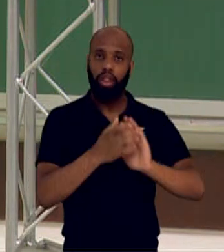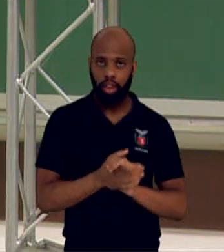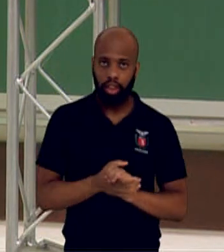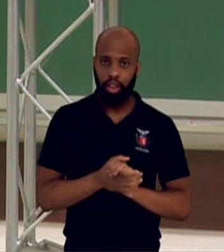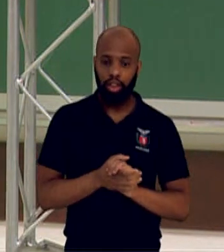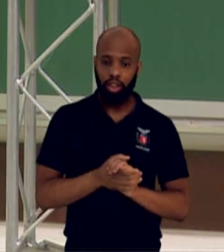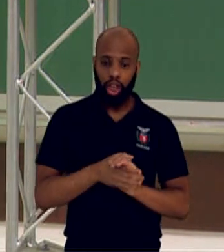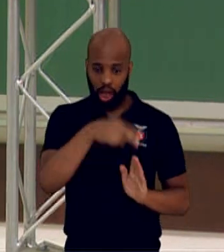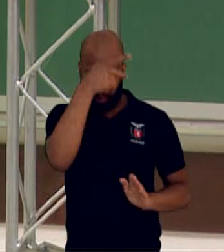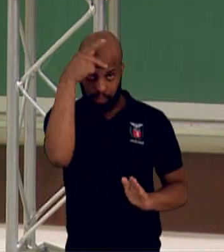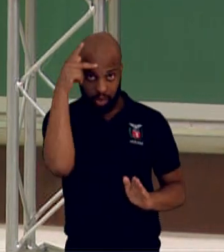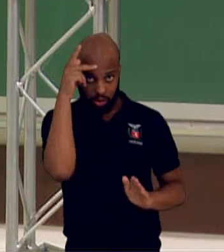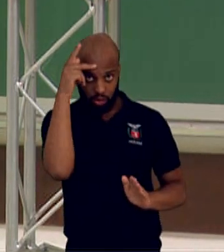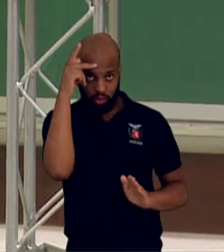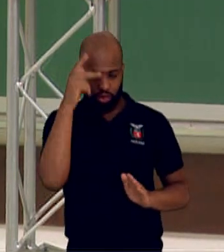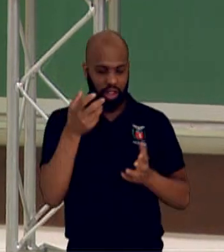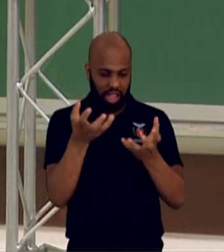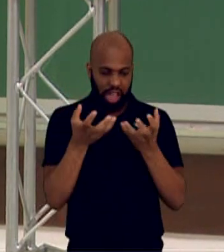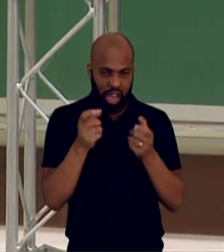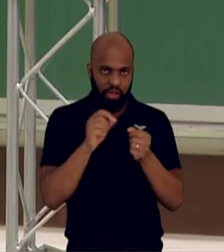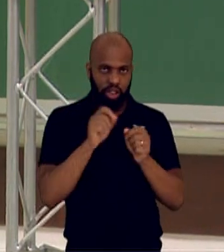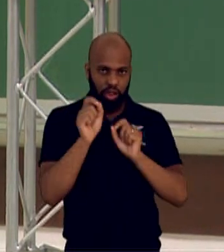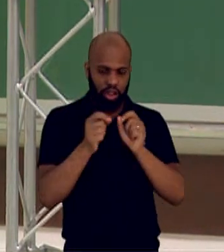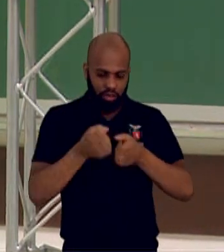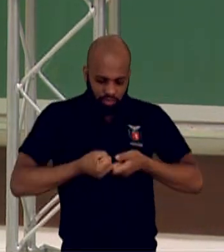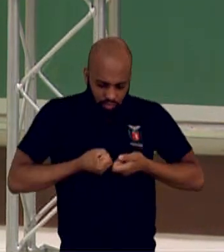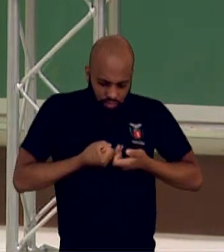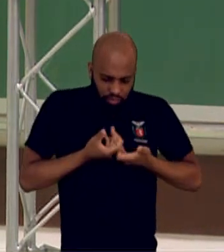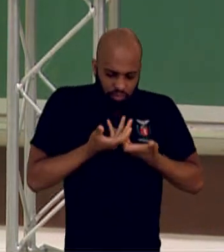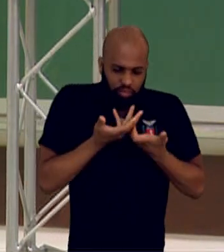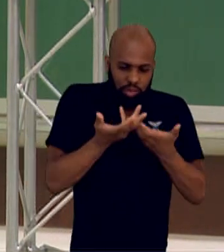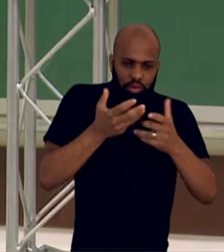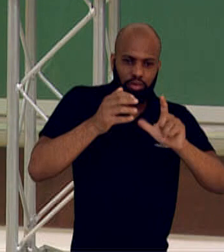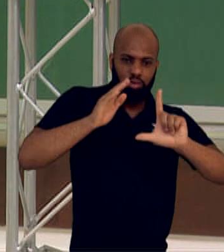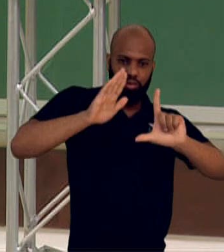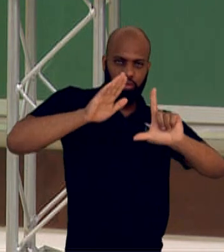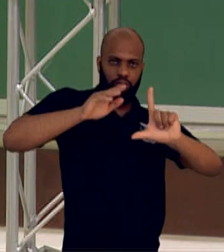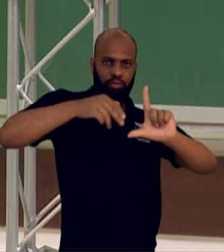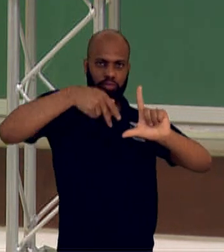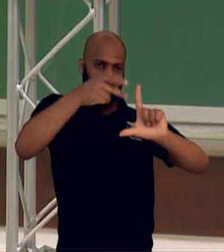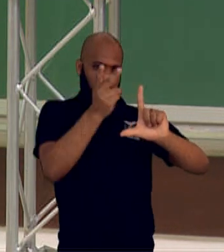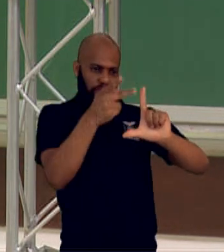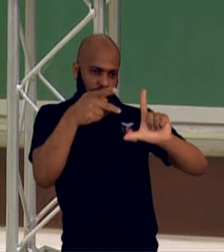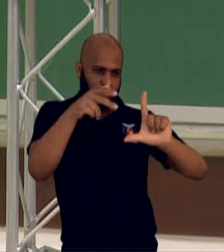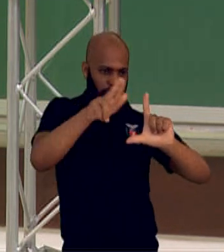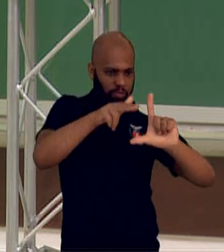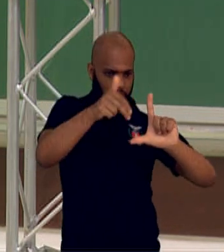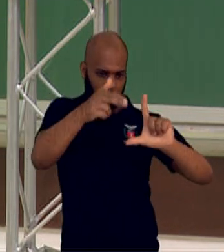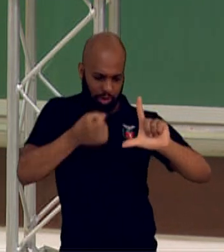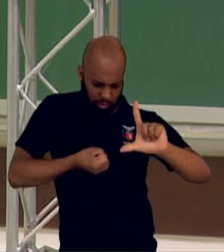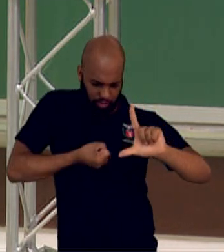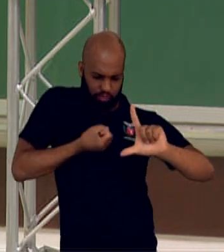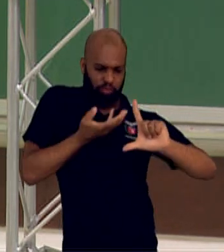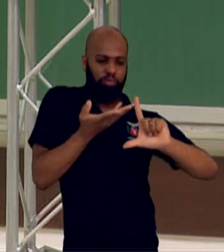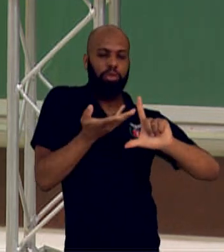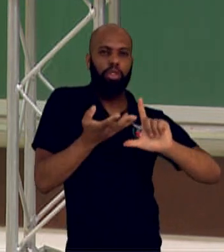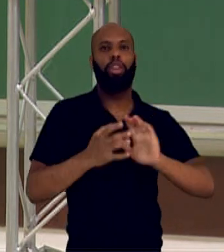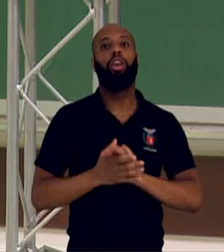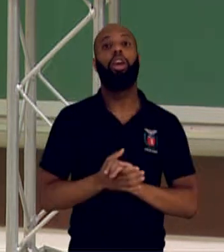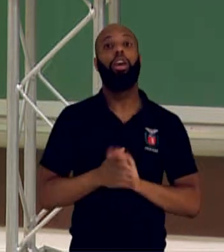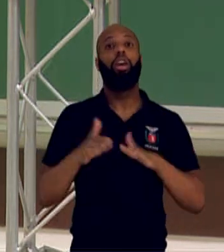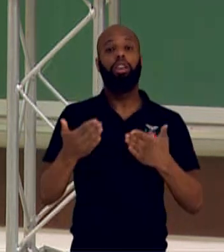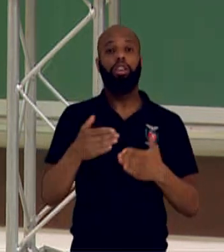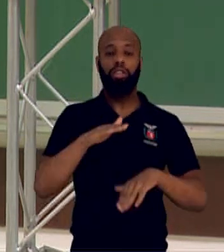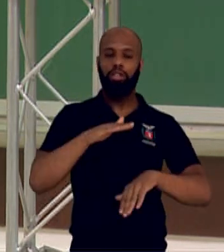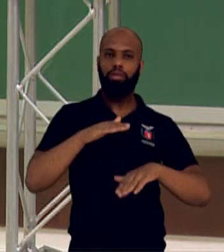o artista estava tentando colocar as suas emoções, as suas expressões na obra. E este movimento